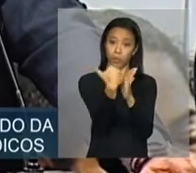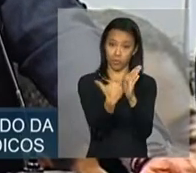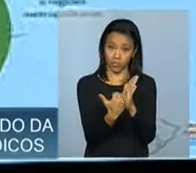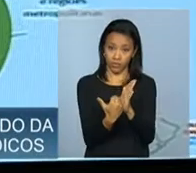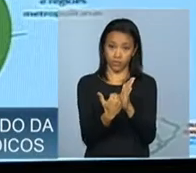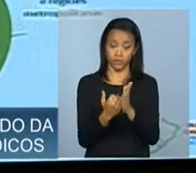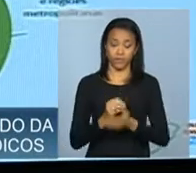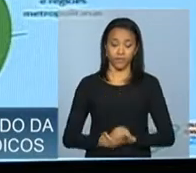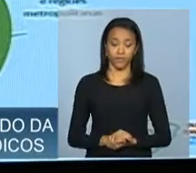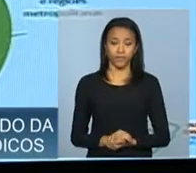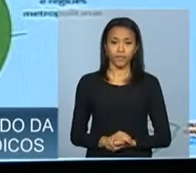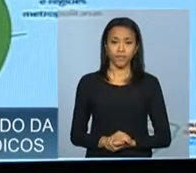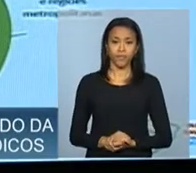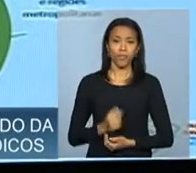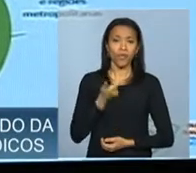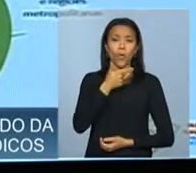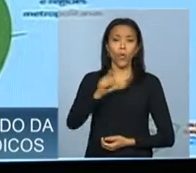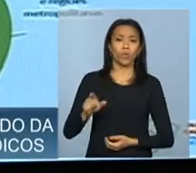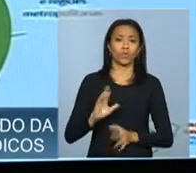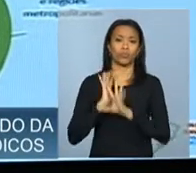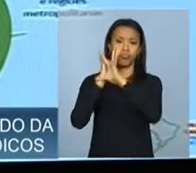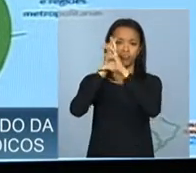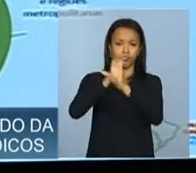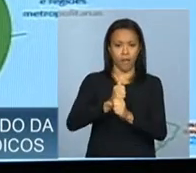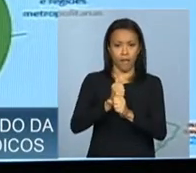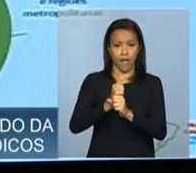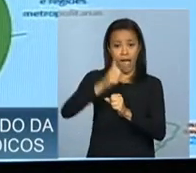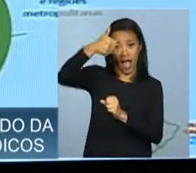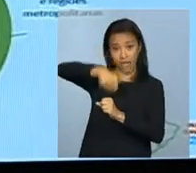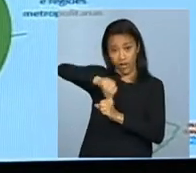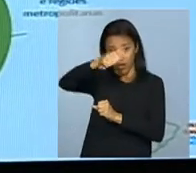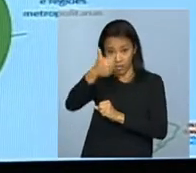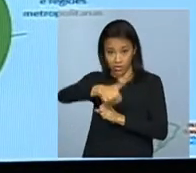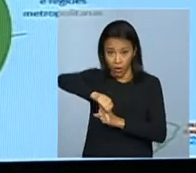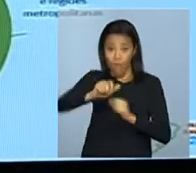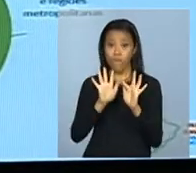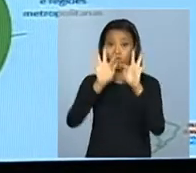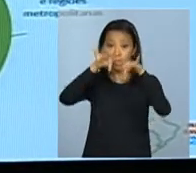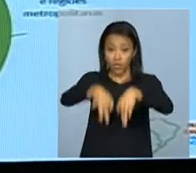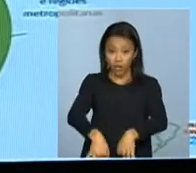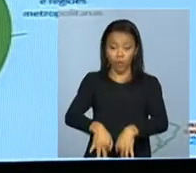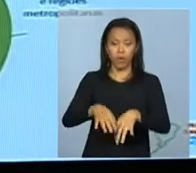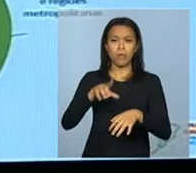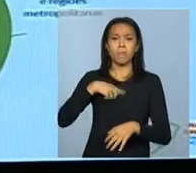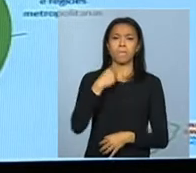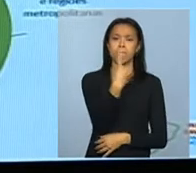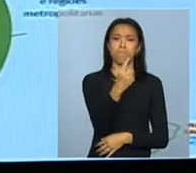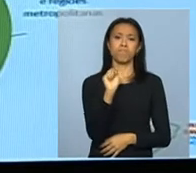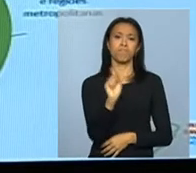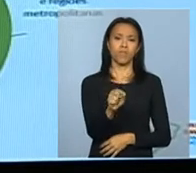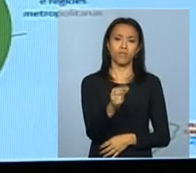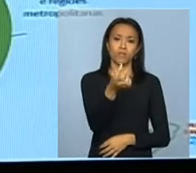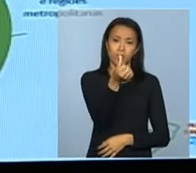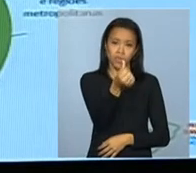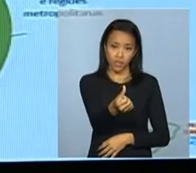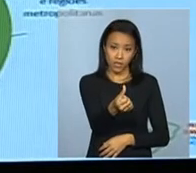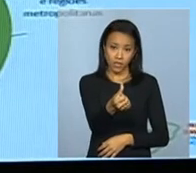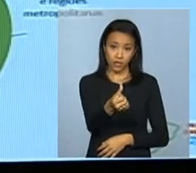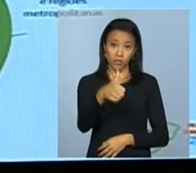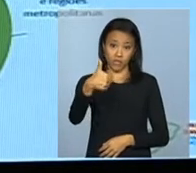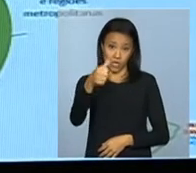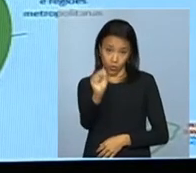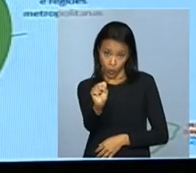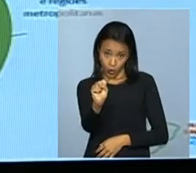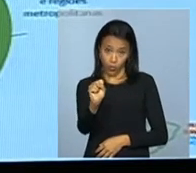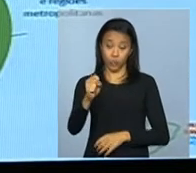ficando bom em relação ao balanço final os dados se não nós temos um conjunto de 1618